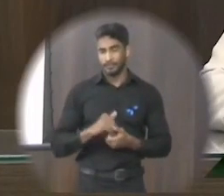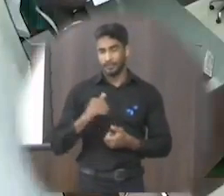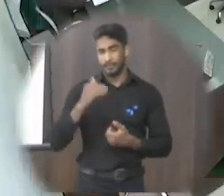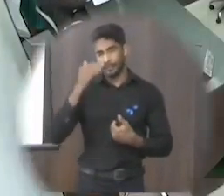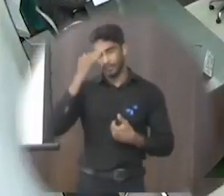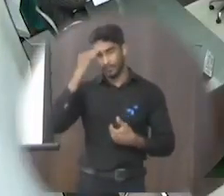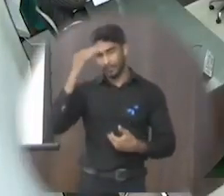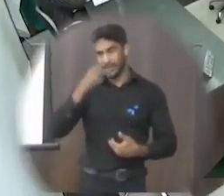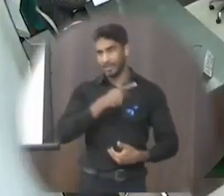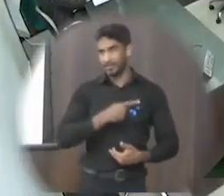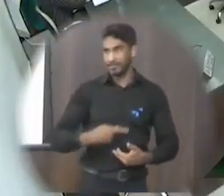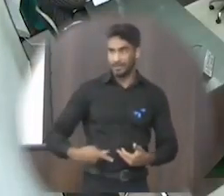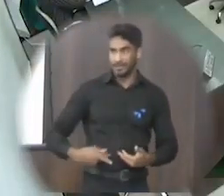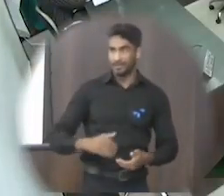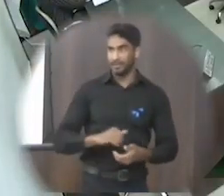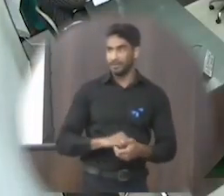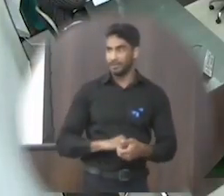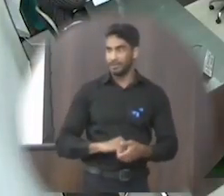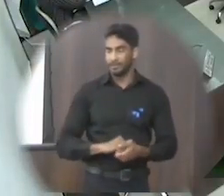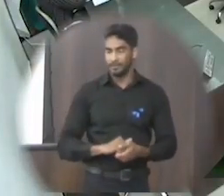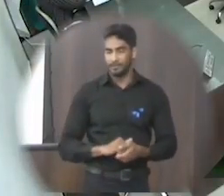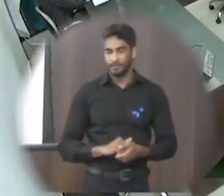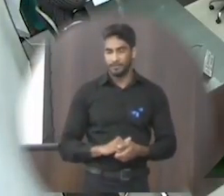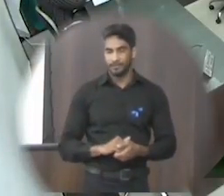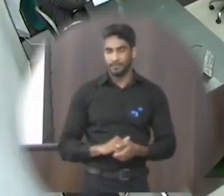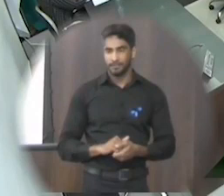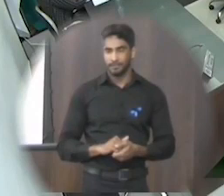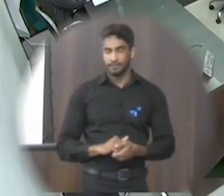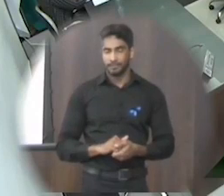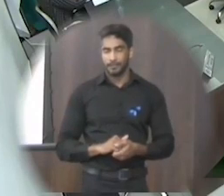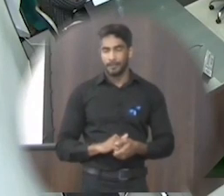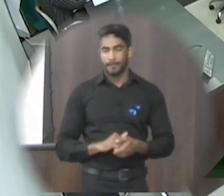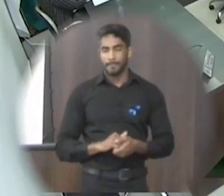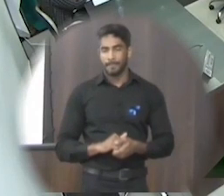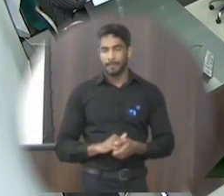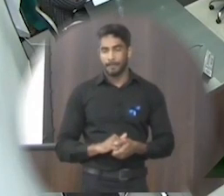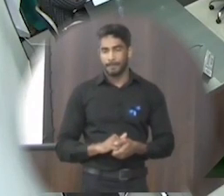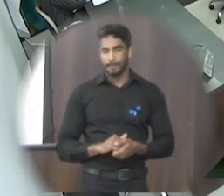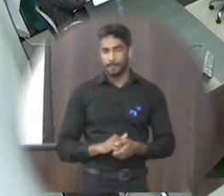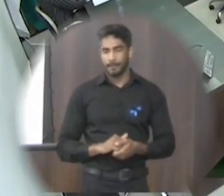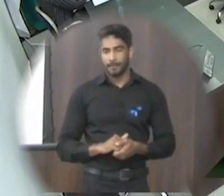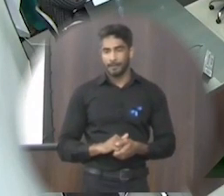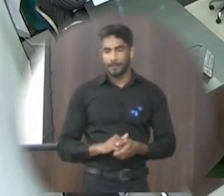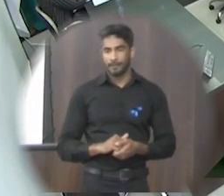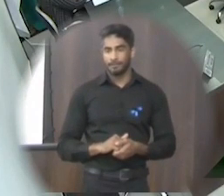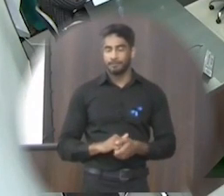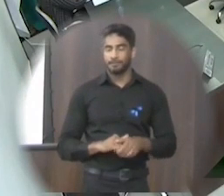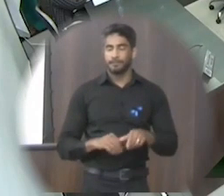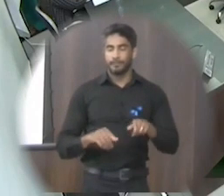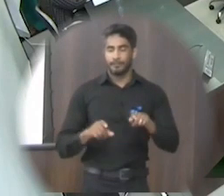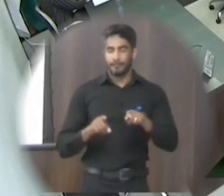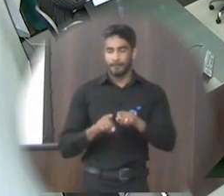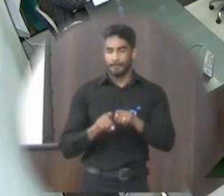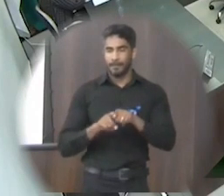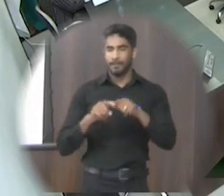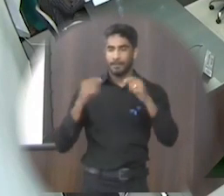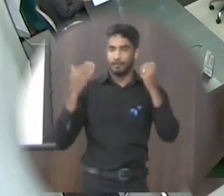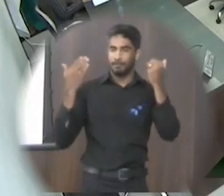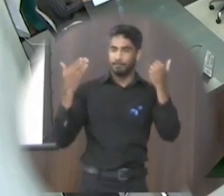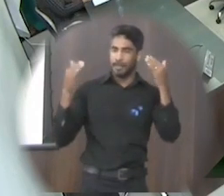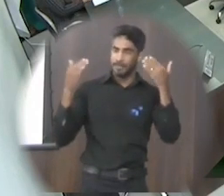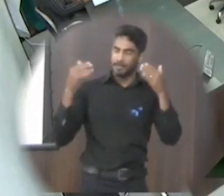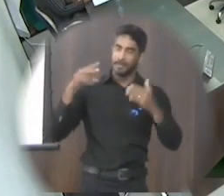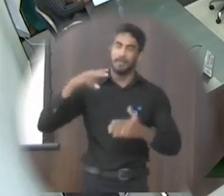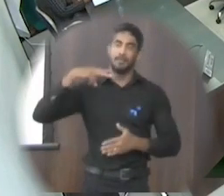presidente. Vereador Valdeir. Obrigado, senhor presidente. Eu quero parabenizar o vereador